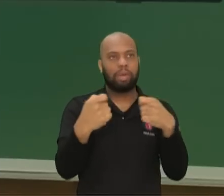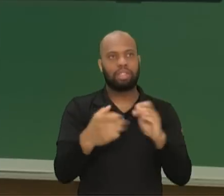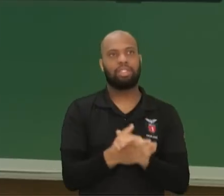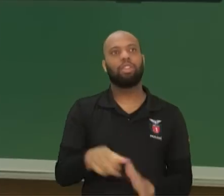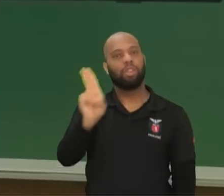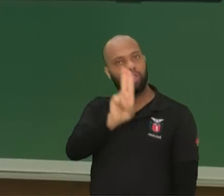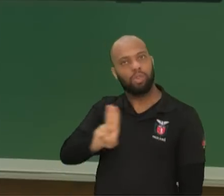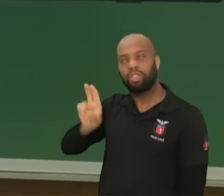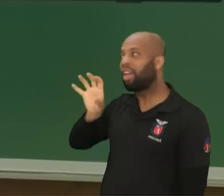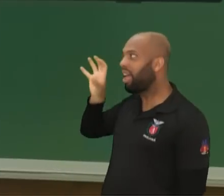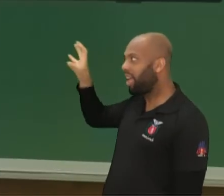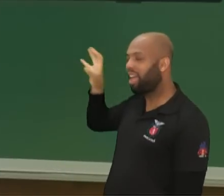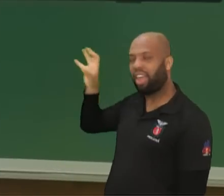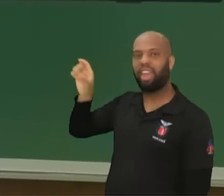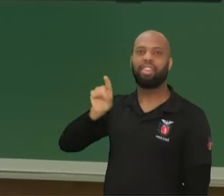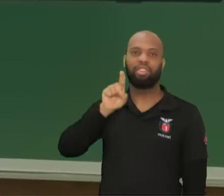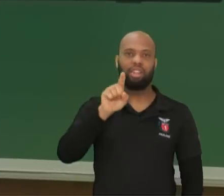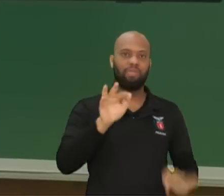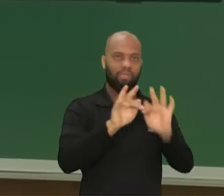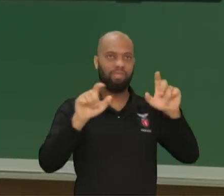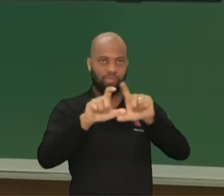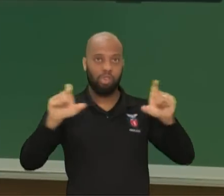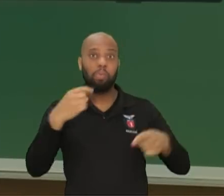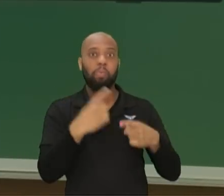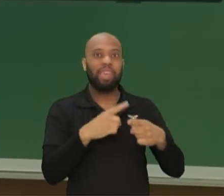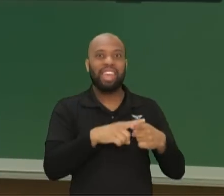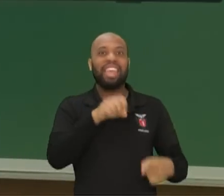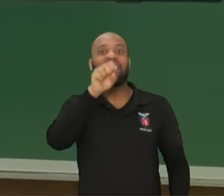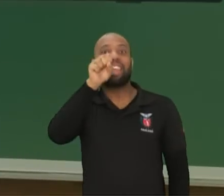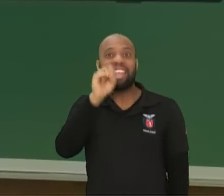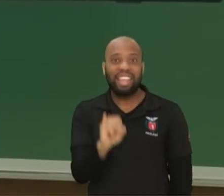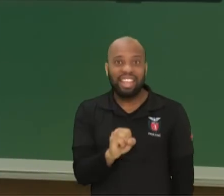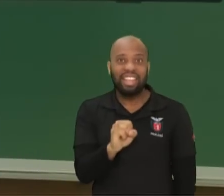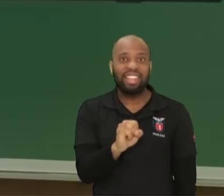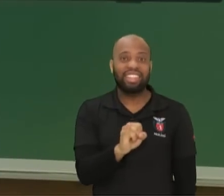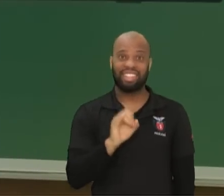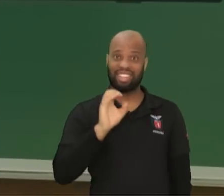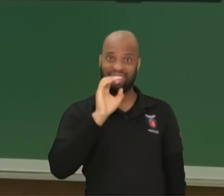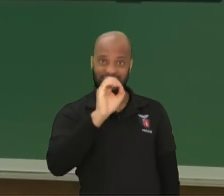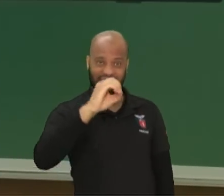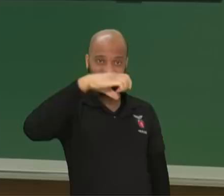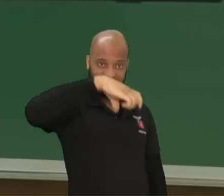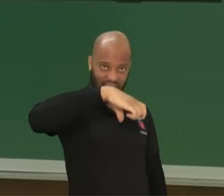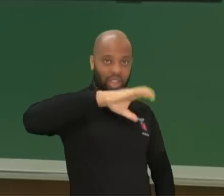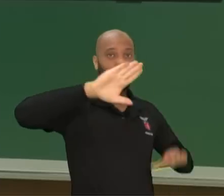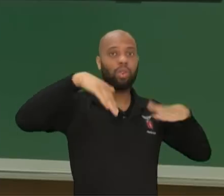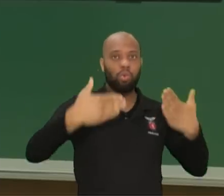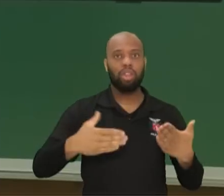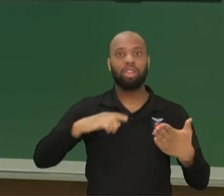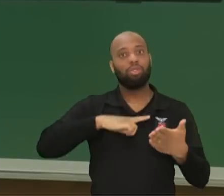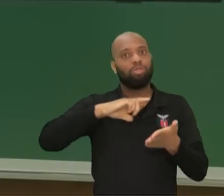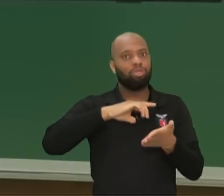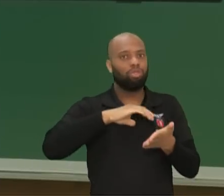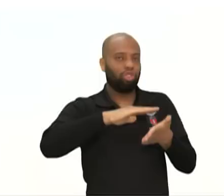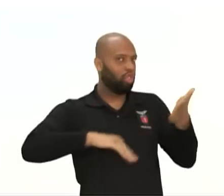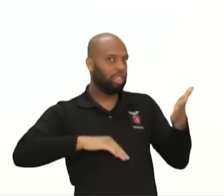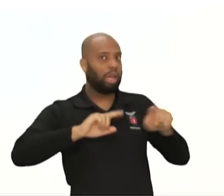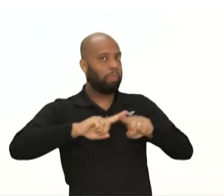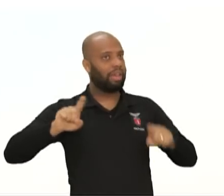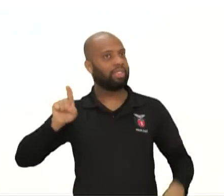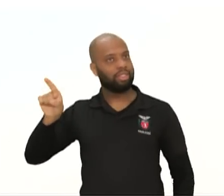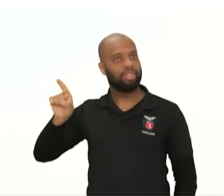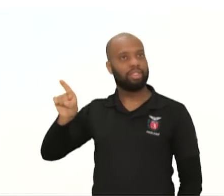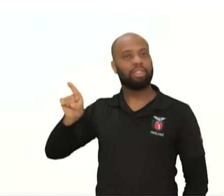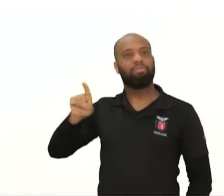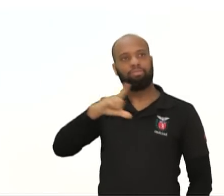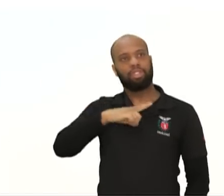essa fórmula, que não é lá dos eventos mutuamente exclusivos, porque eu vou ter que tirar essa interseção, tá bom? Então, só